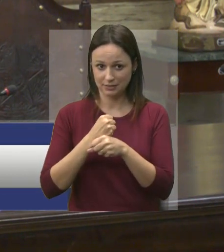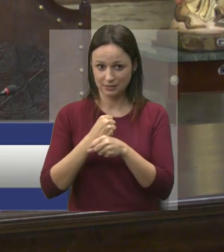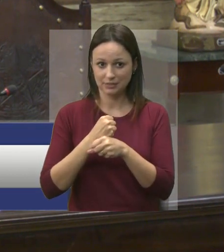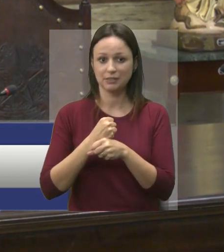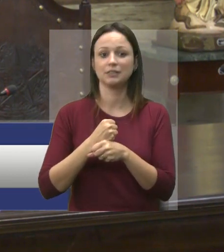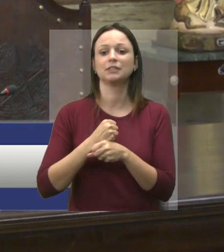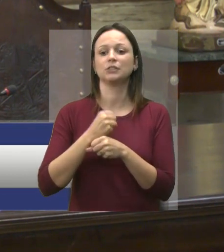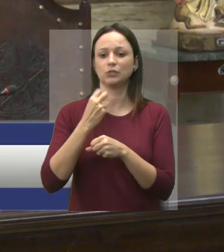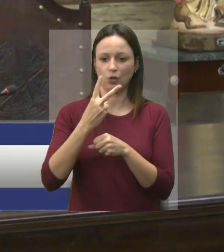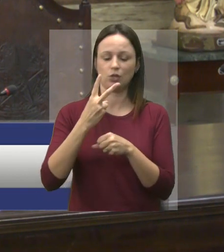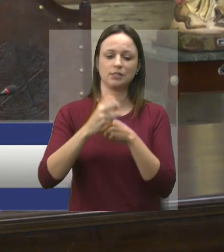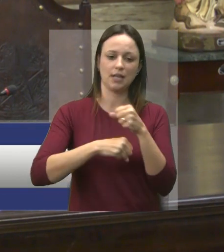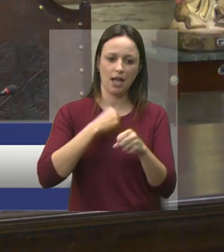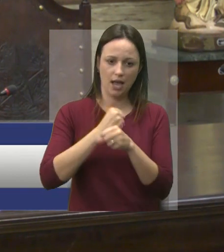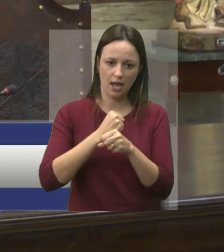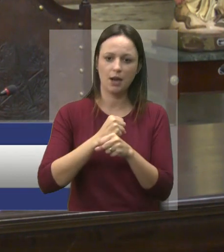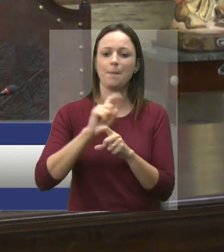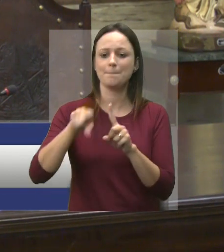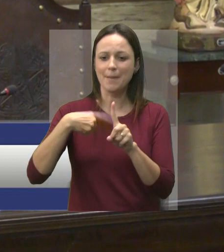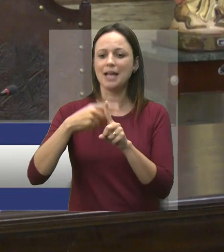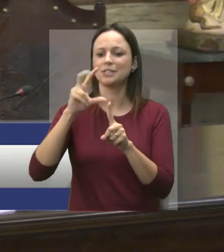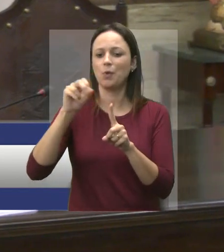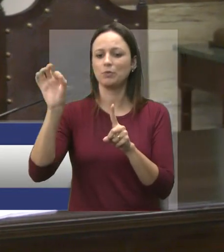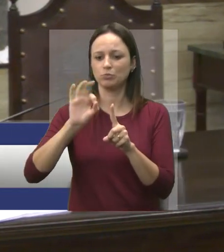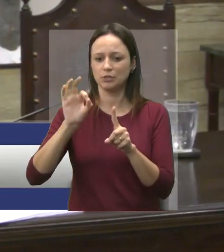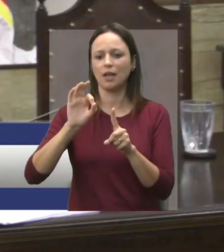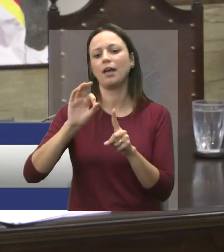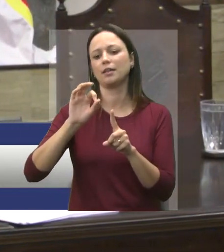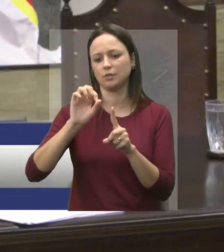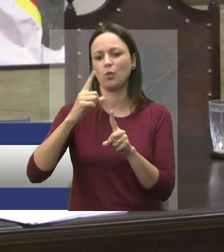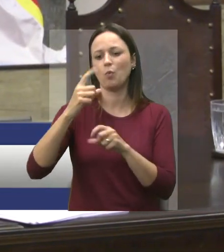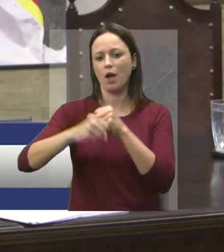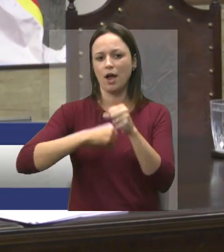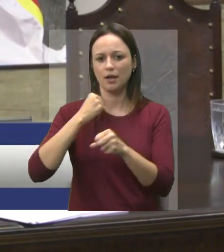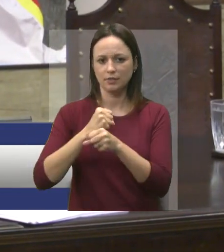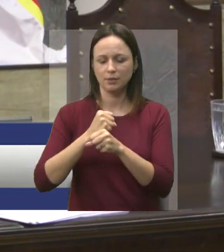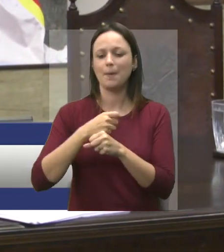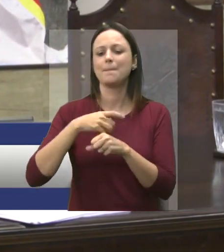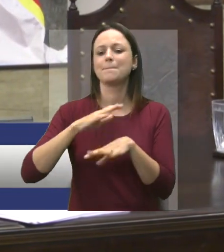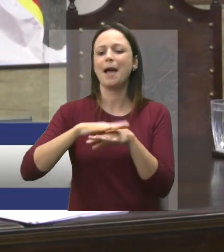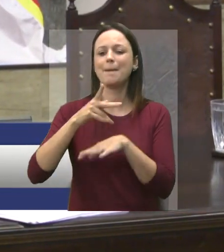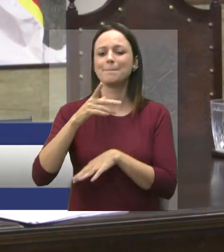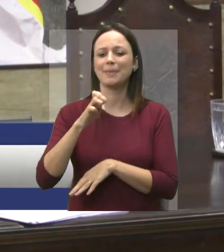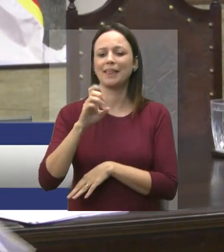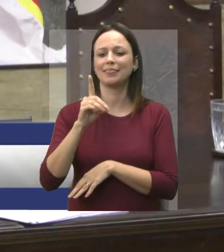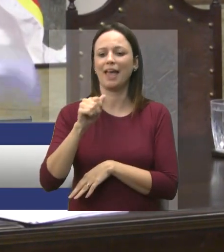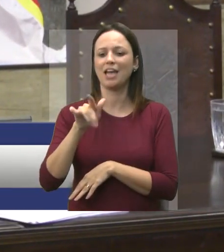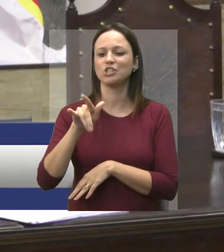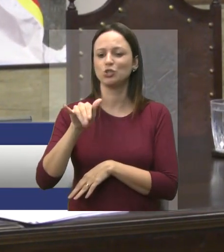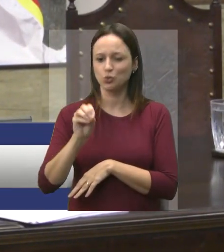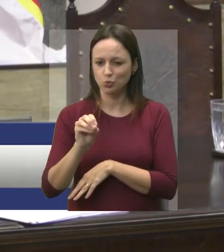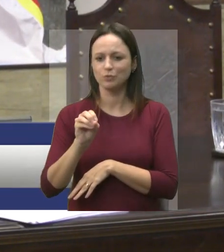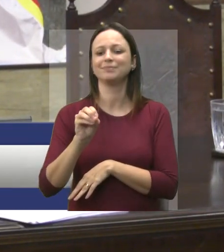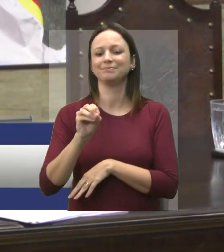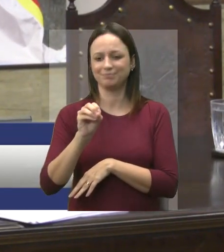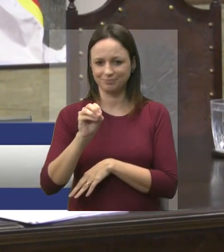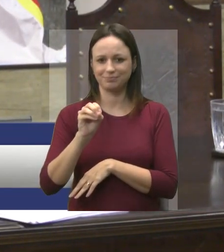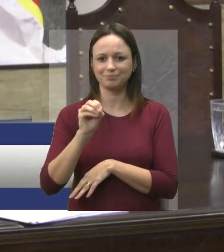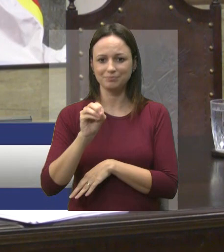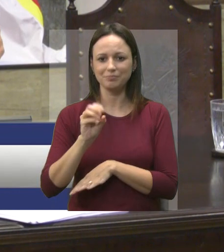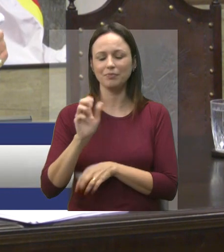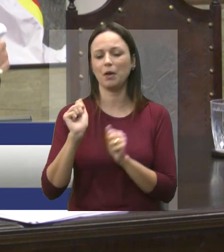seria mais 1 ano, completaria o tempo mais pedágio e poderia requerer aposentadoria. O detalhe é que, nesse tipo